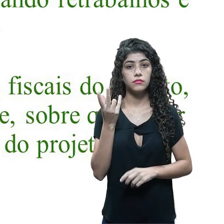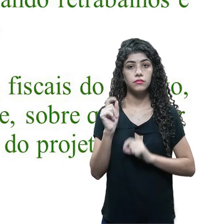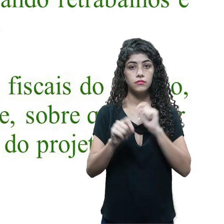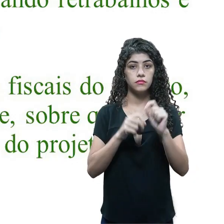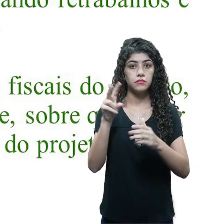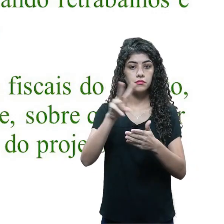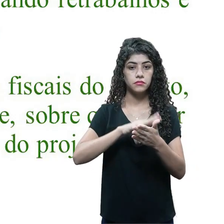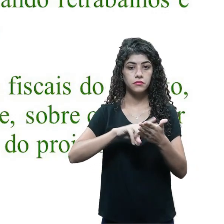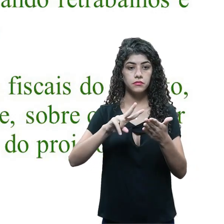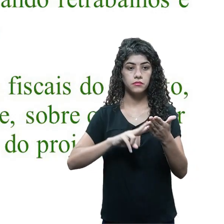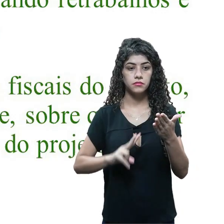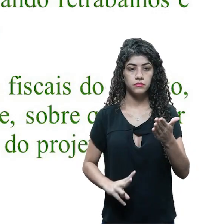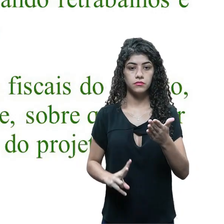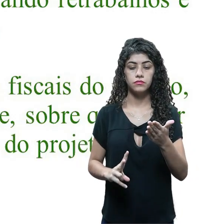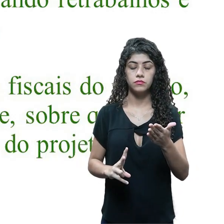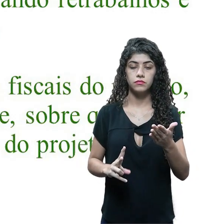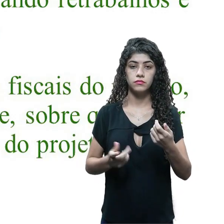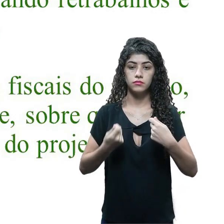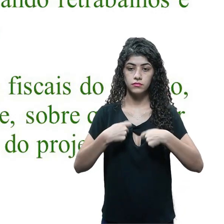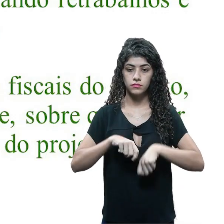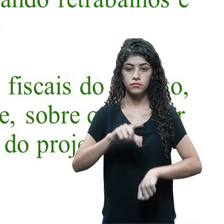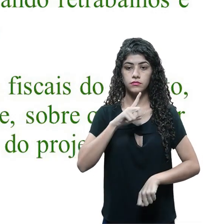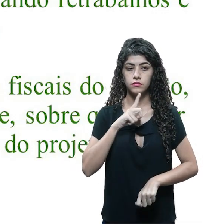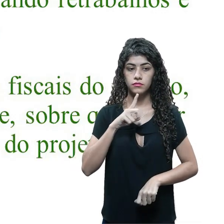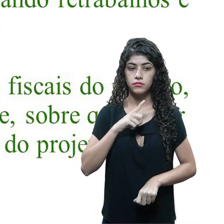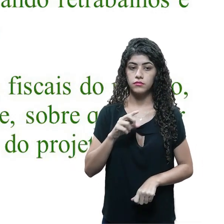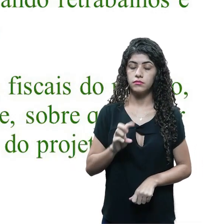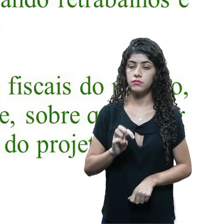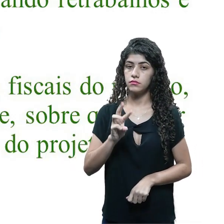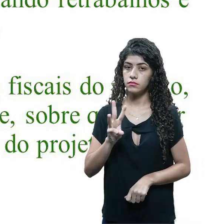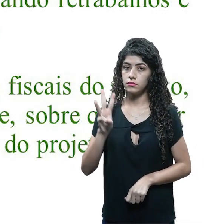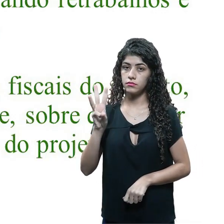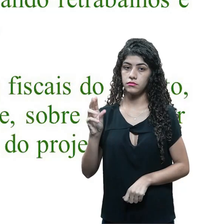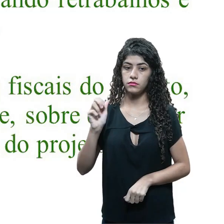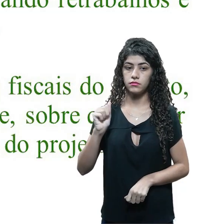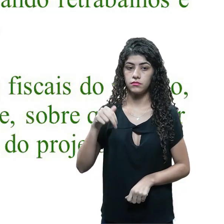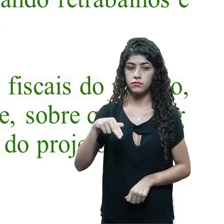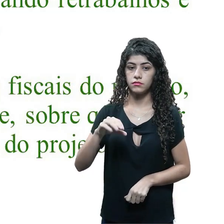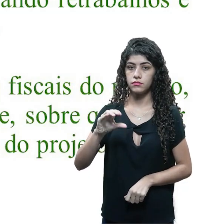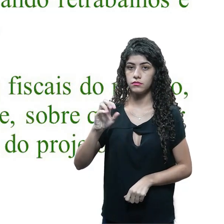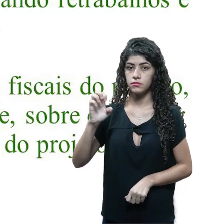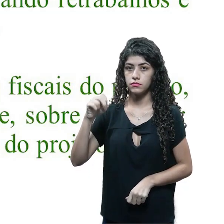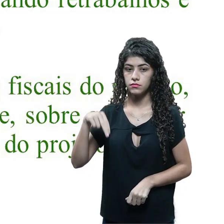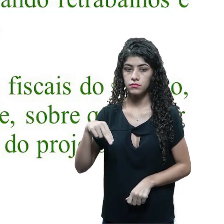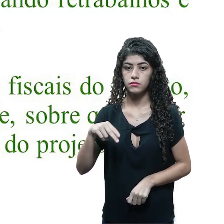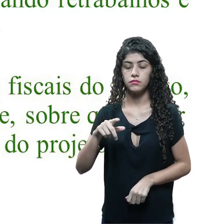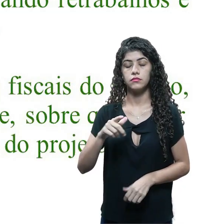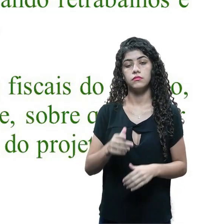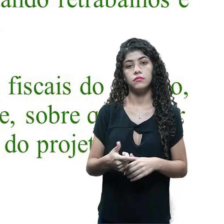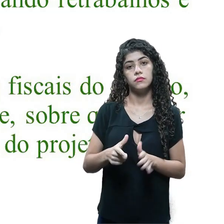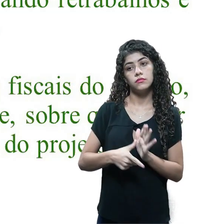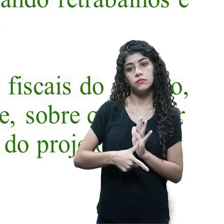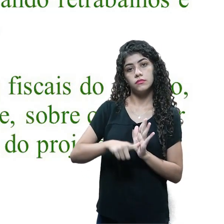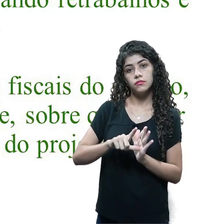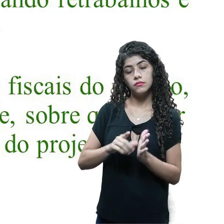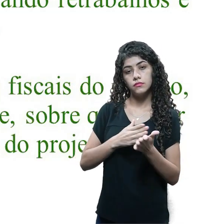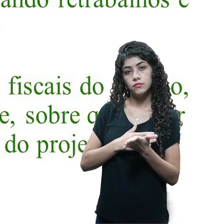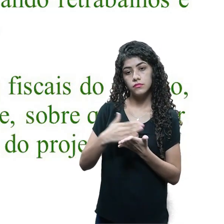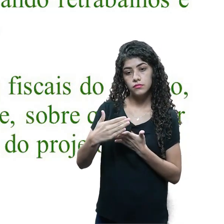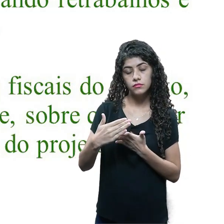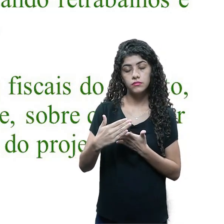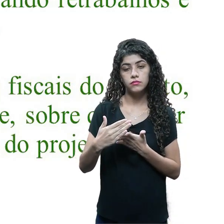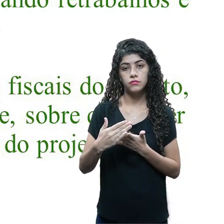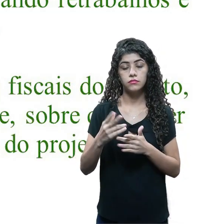Realizar a leitura atenta do manual de prestação de contas, que está disponível no site da Ancine, antes e durante a execução do